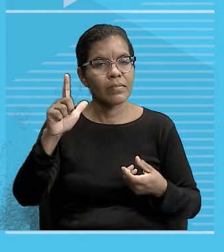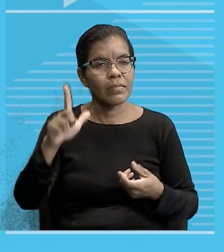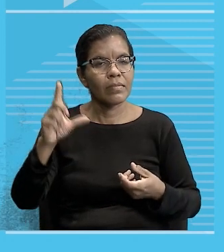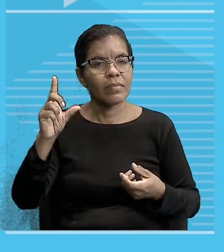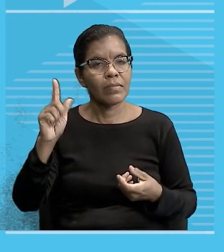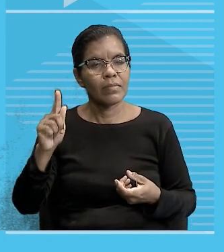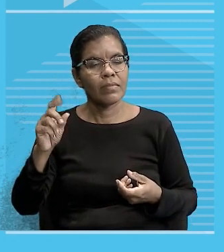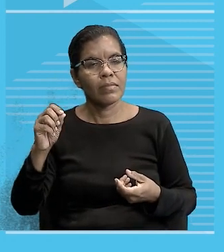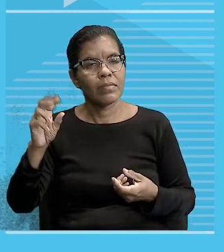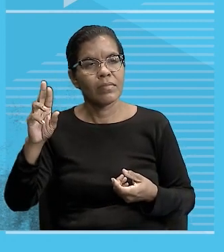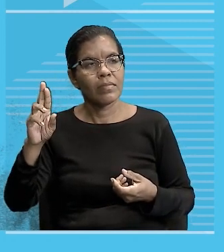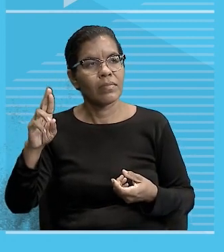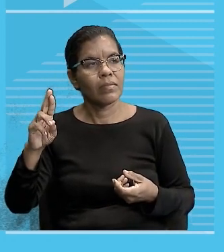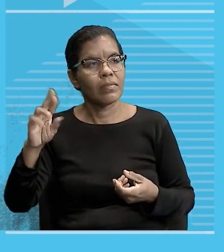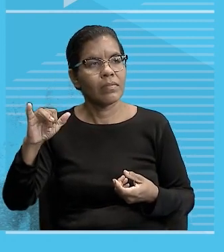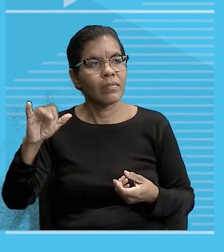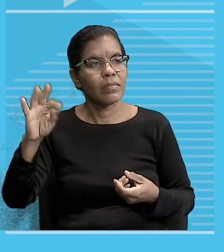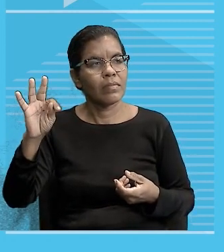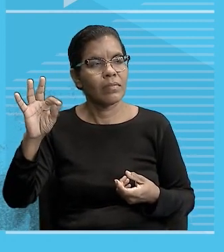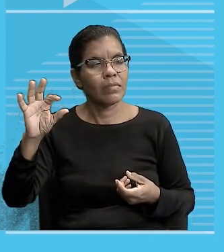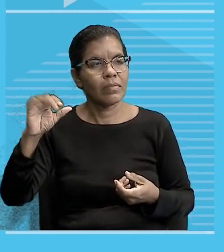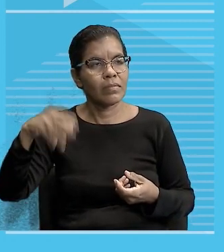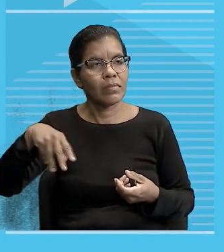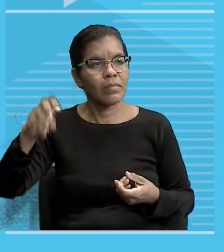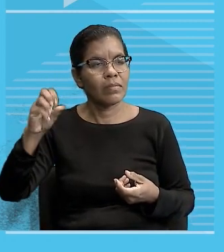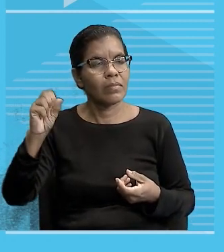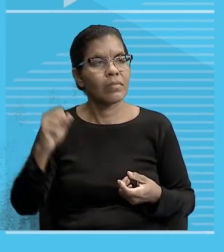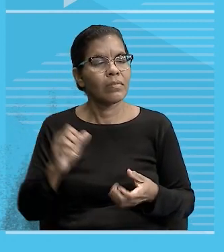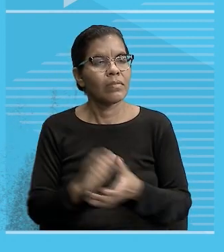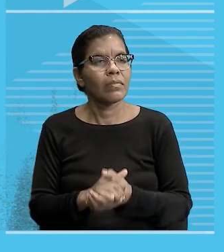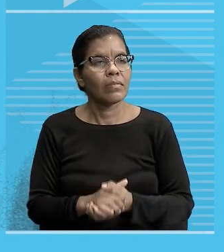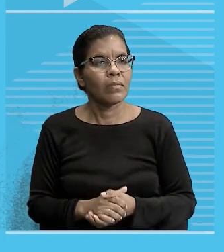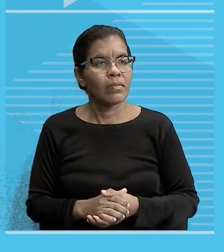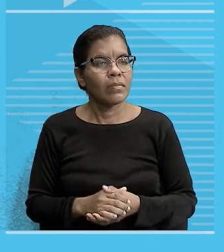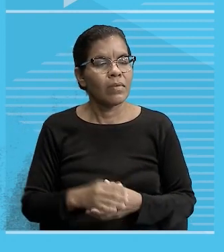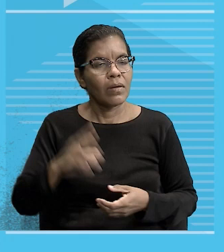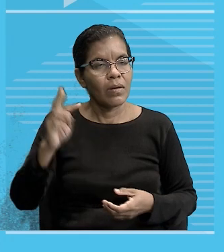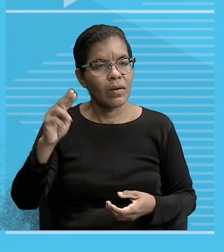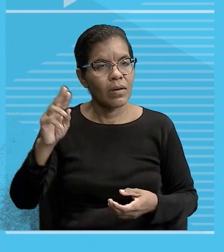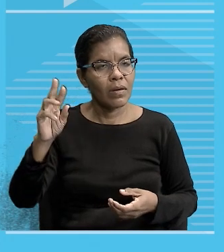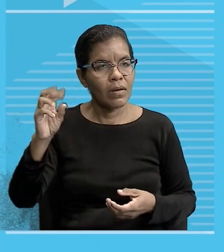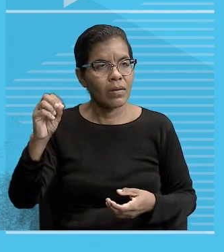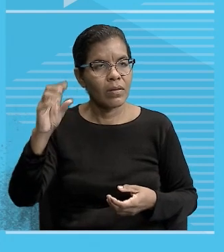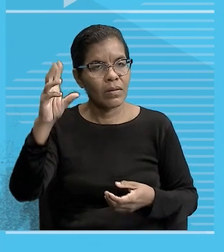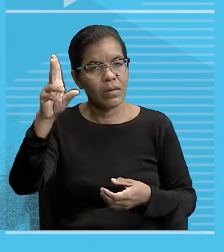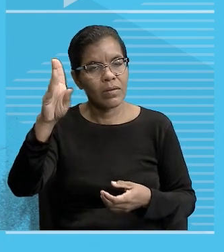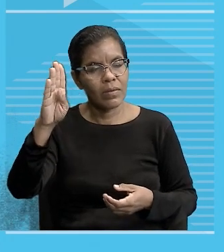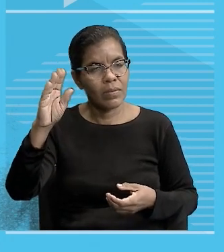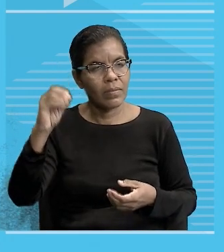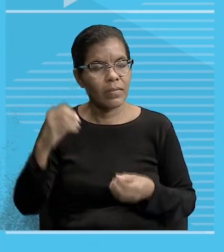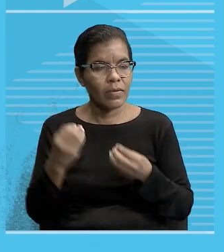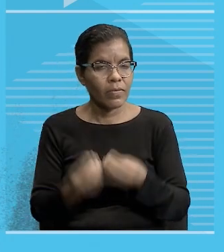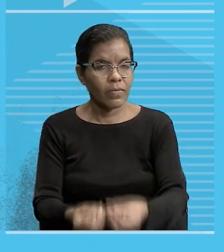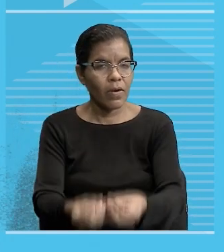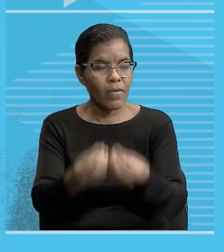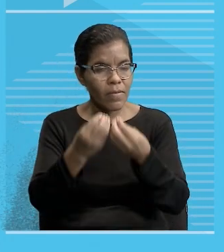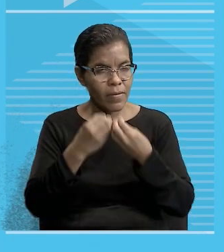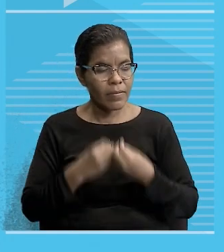algoritmo robô robótica eles vão trazer para você